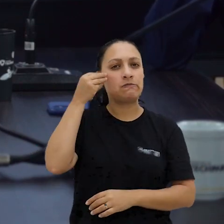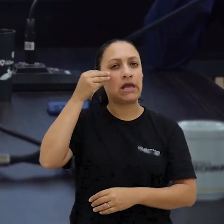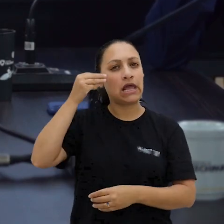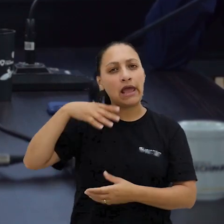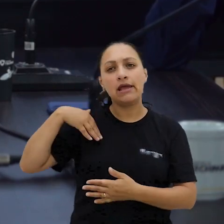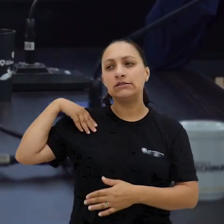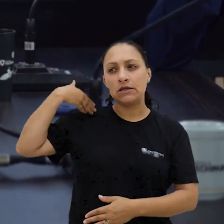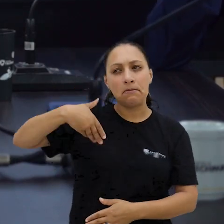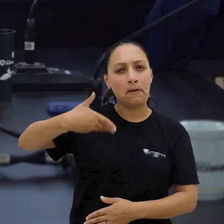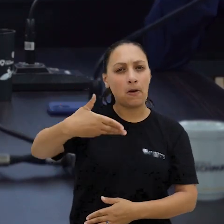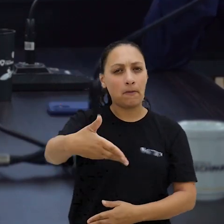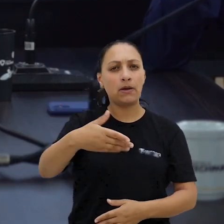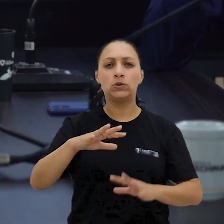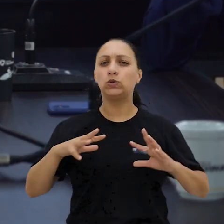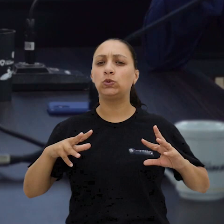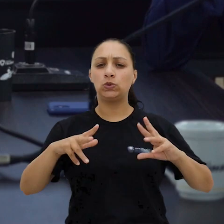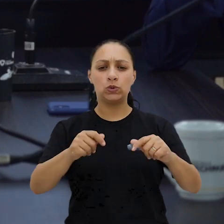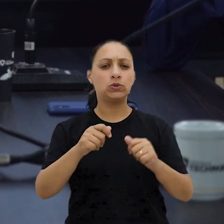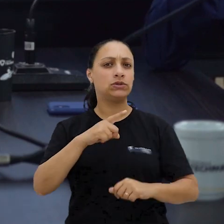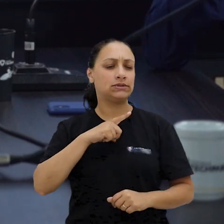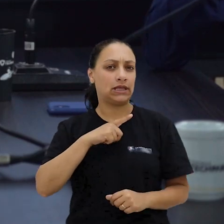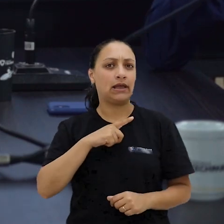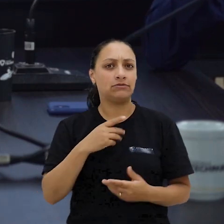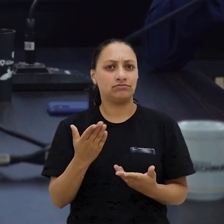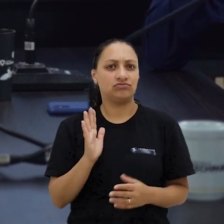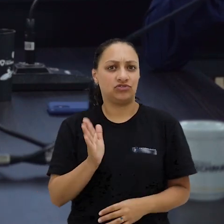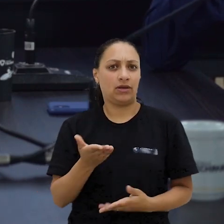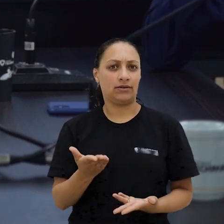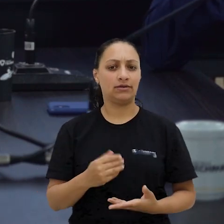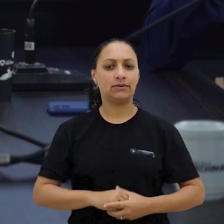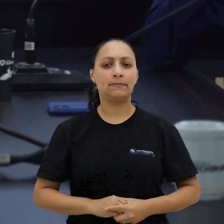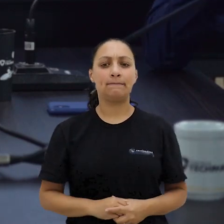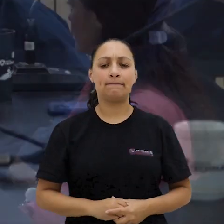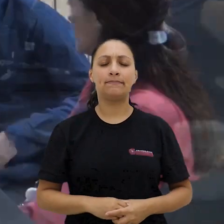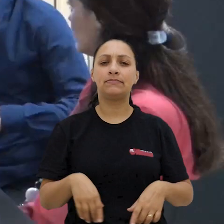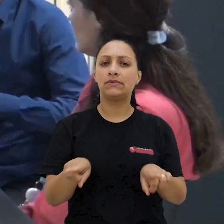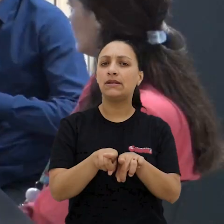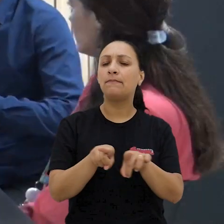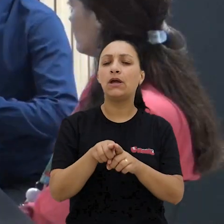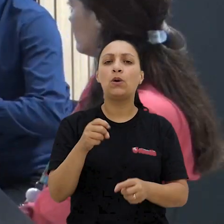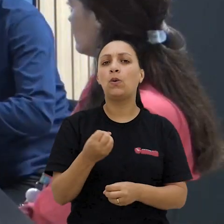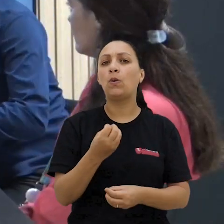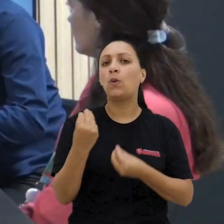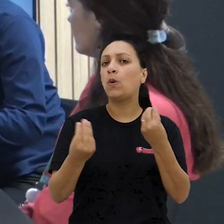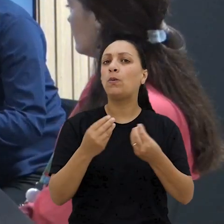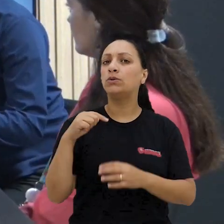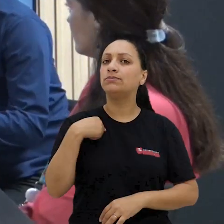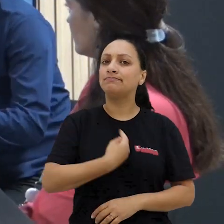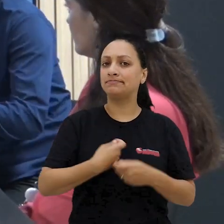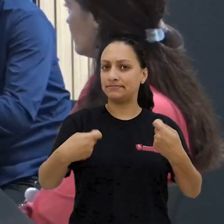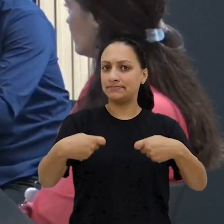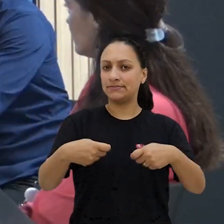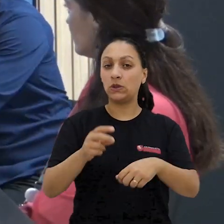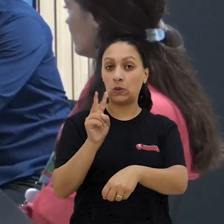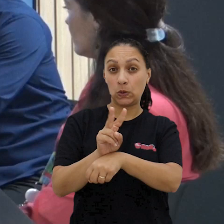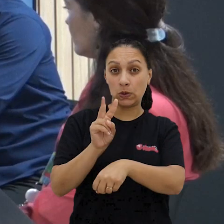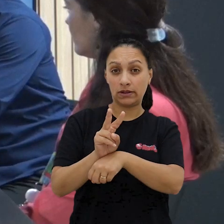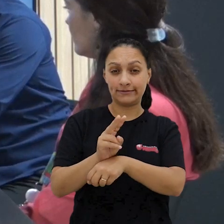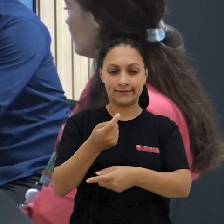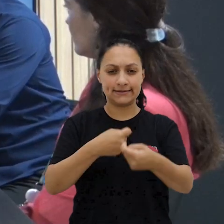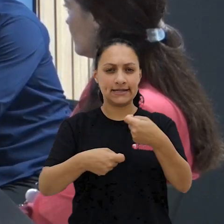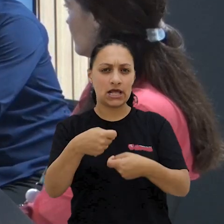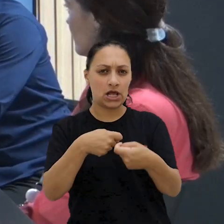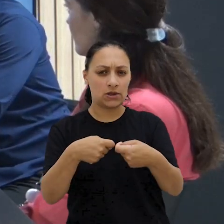enfim, tudo que qualquer, né, gestor precisa ter. Né? Exatamente. A questão do quanto a gente precisa ter esse cuidado com os negócios,